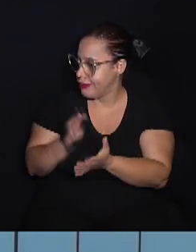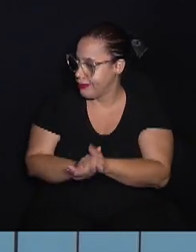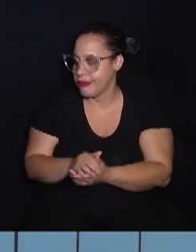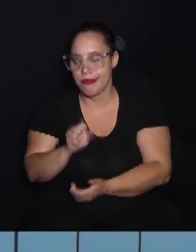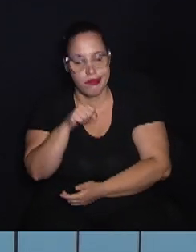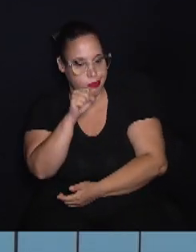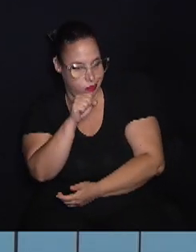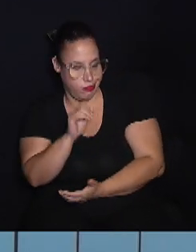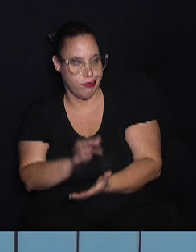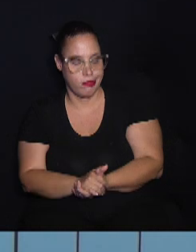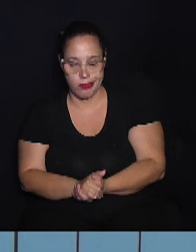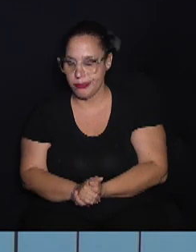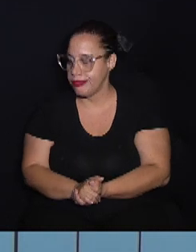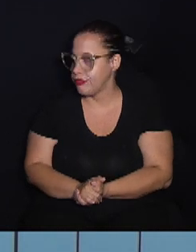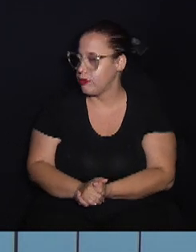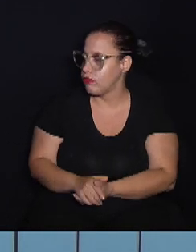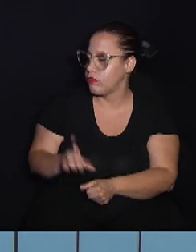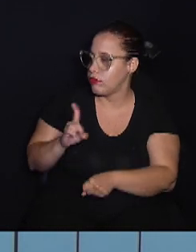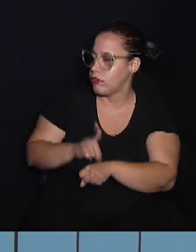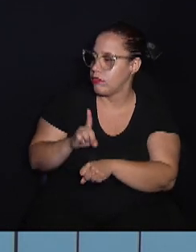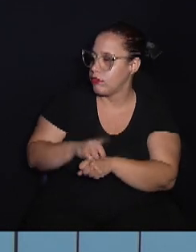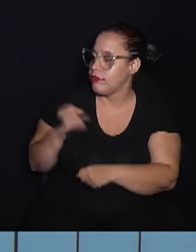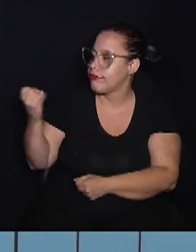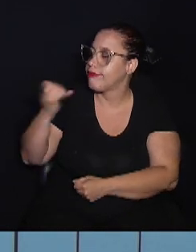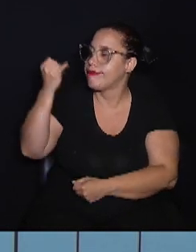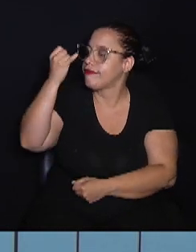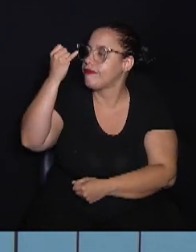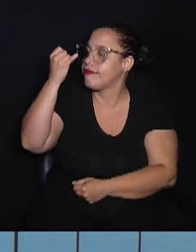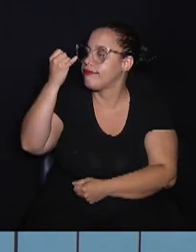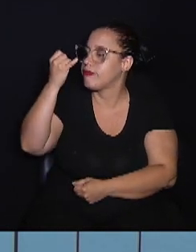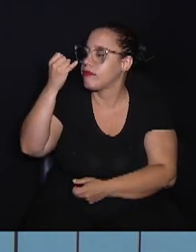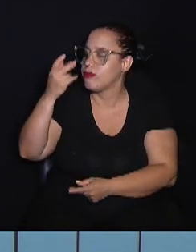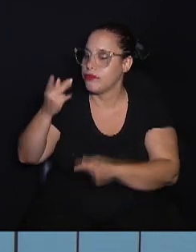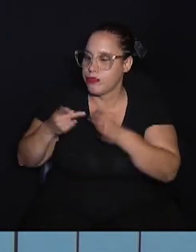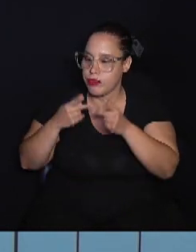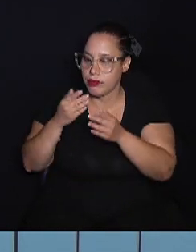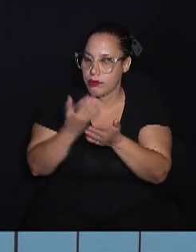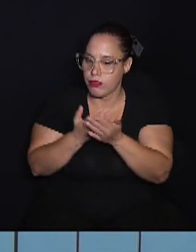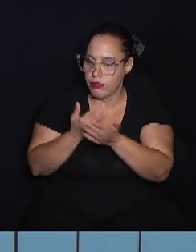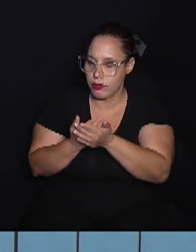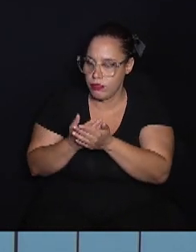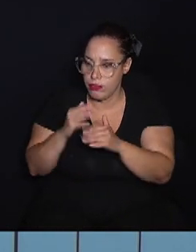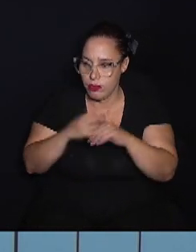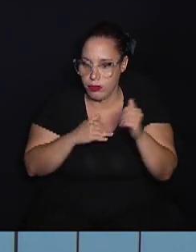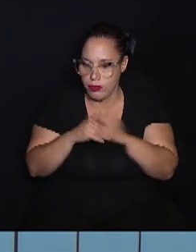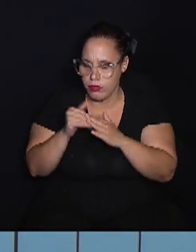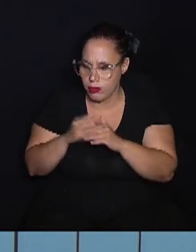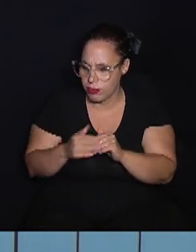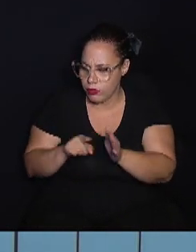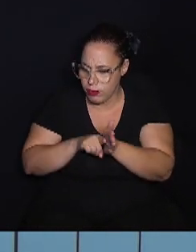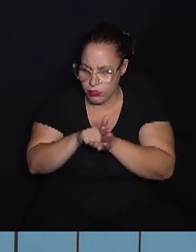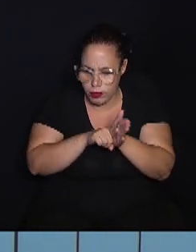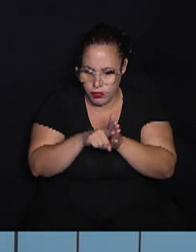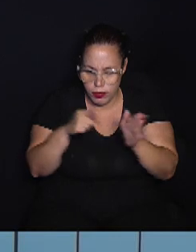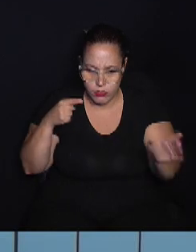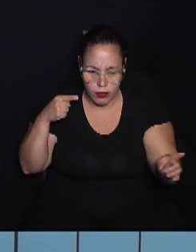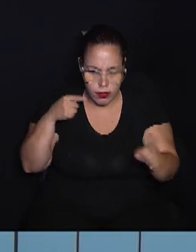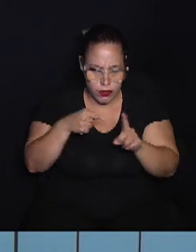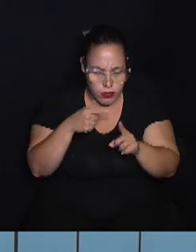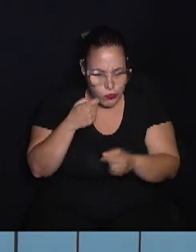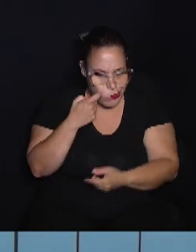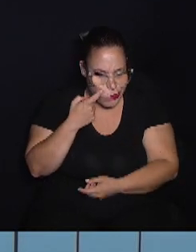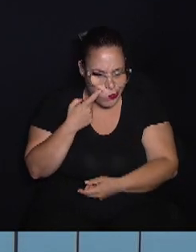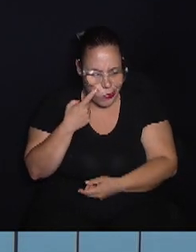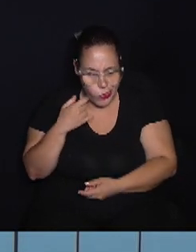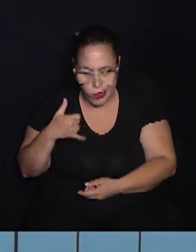uhum e Doutor Qual que é a importância né você como estudioso da área desses estudos apontando aí sobre